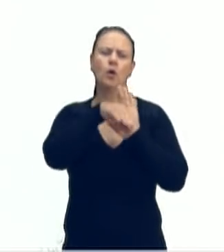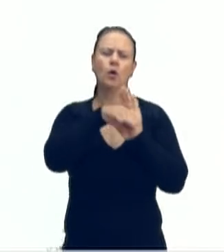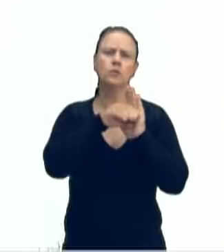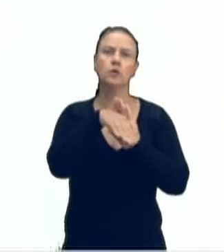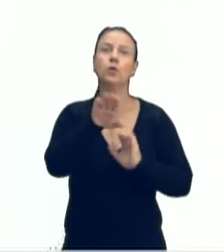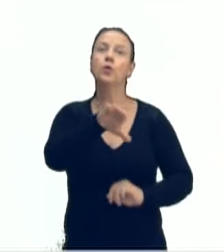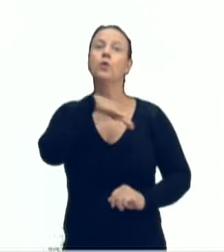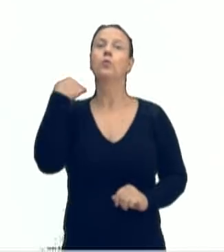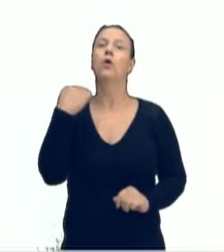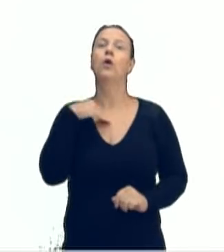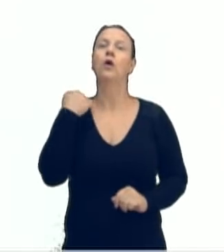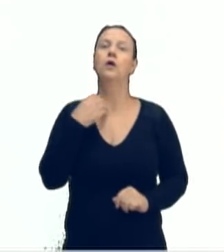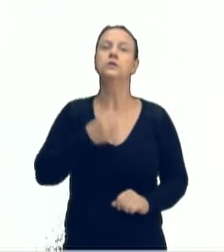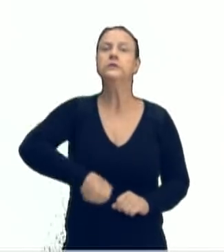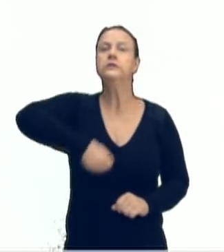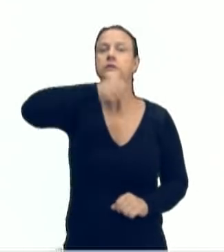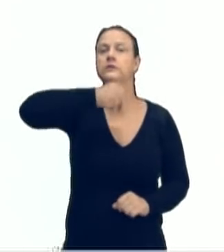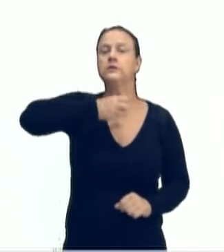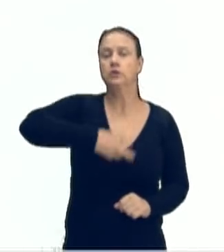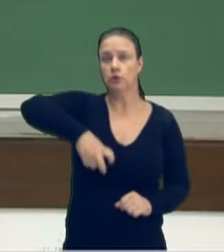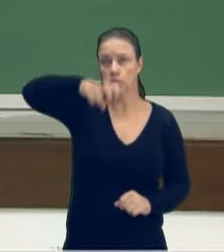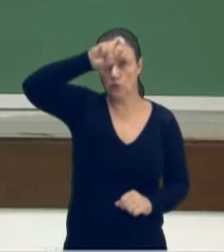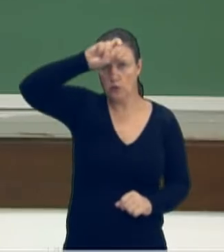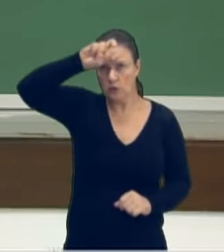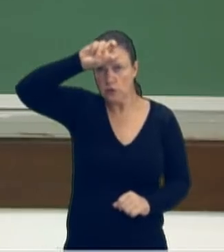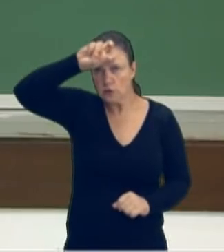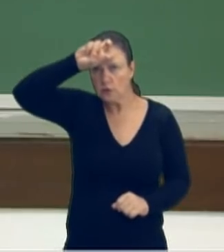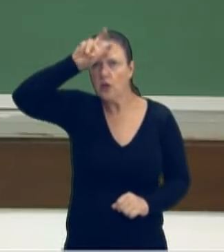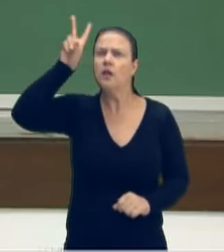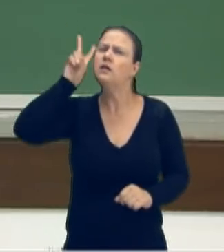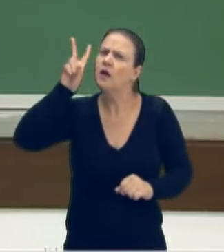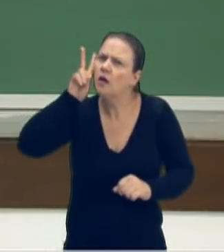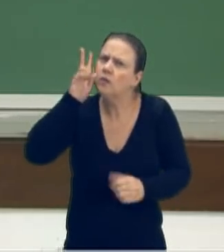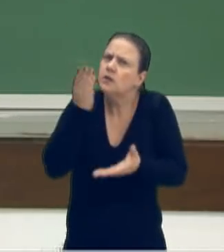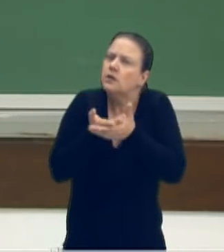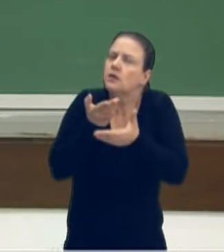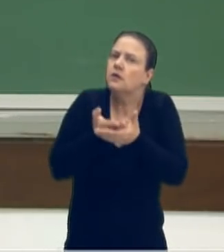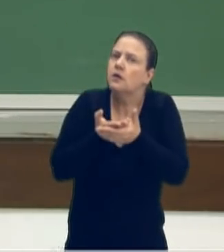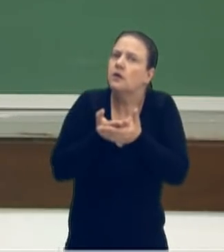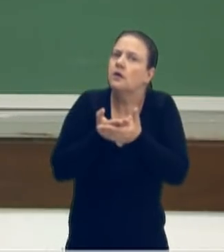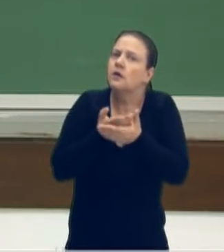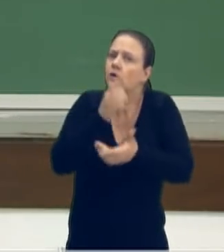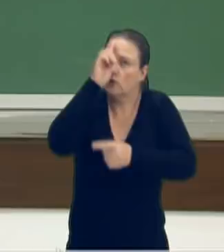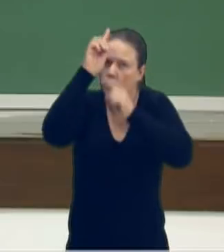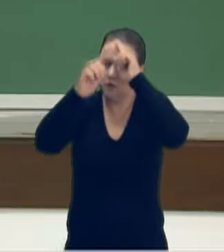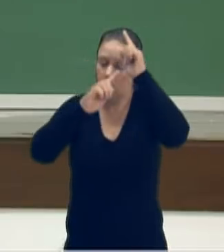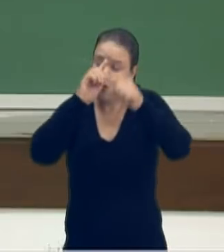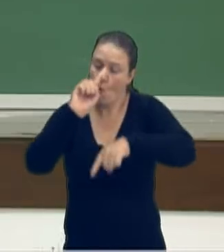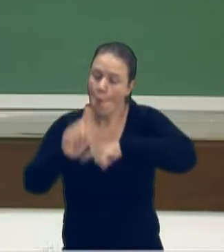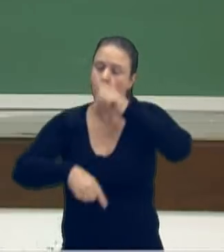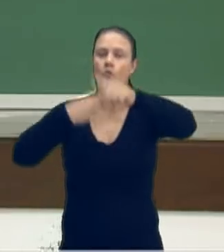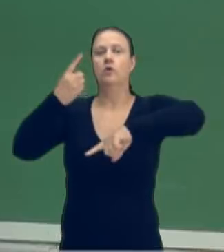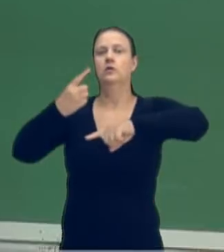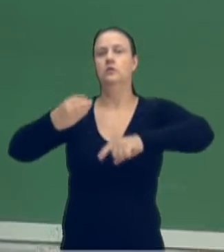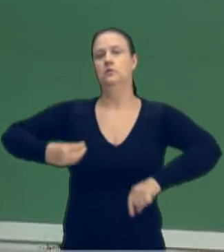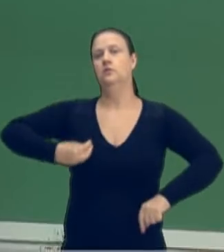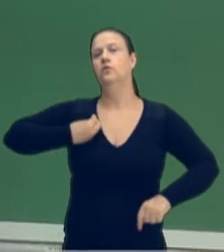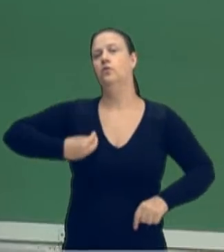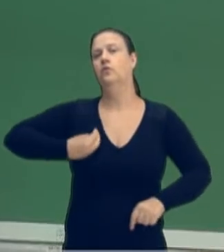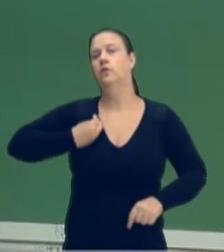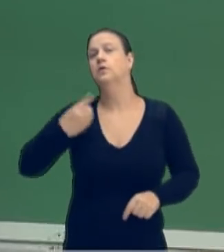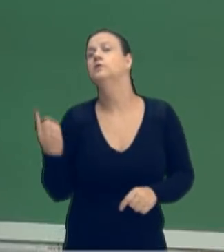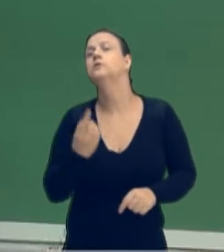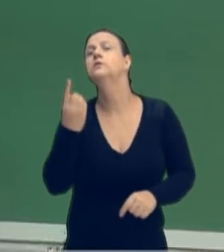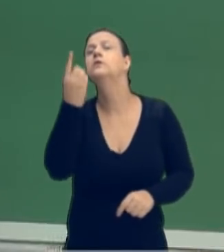morte que os antigos egípcios tinham? Lembra dessa aula, o professor Roberto falou, a ideia de passagem no mundo terreno, o que